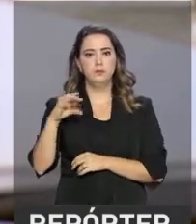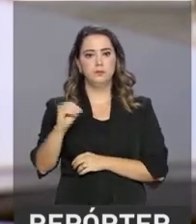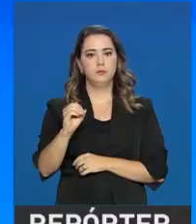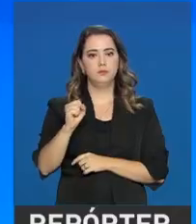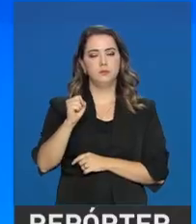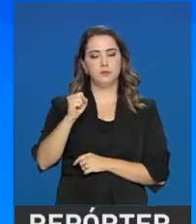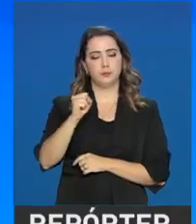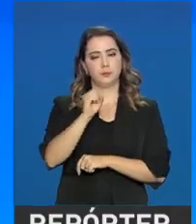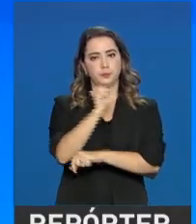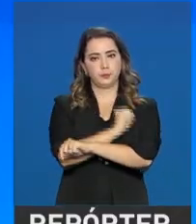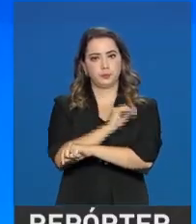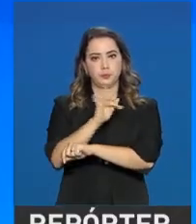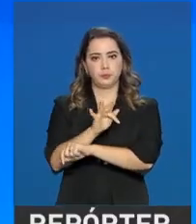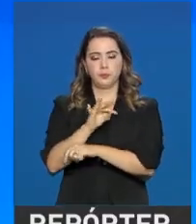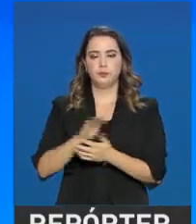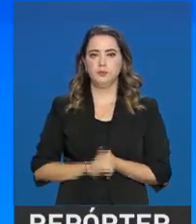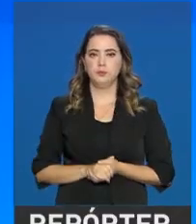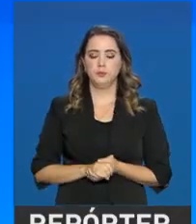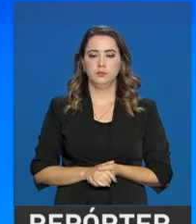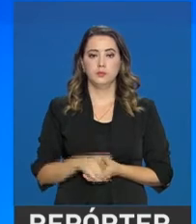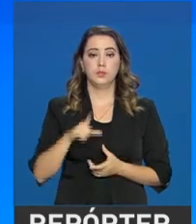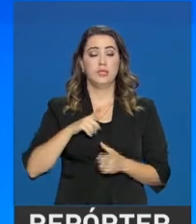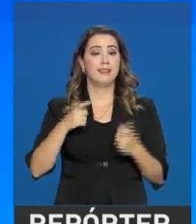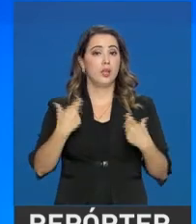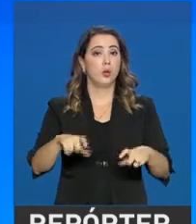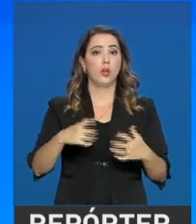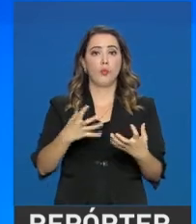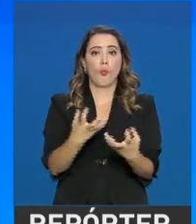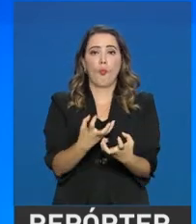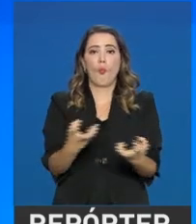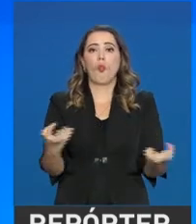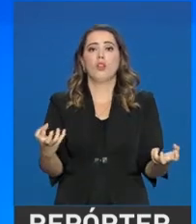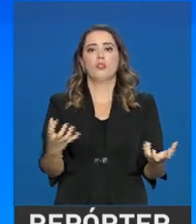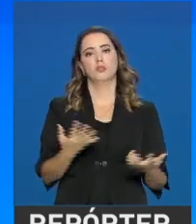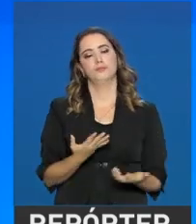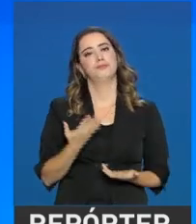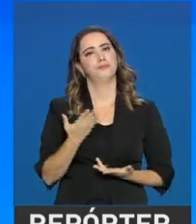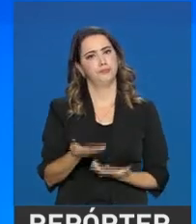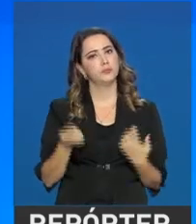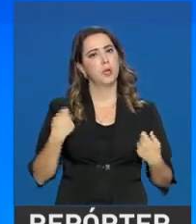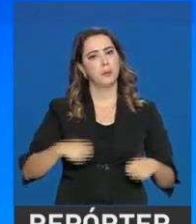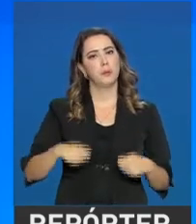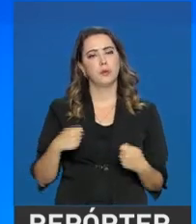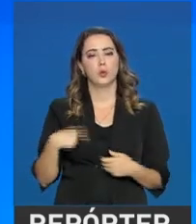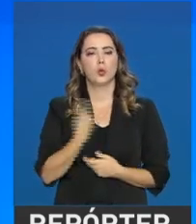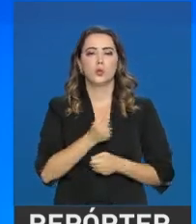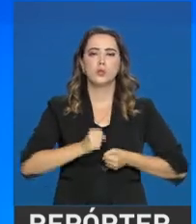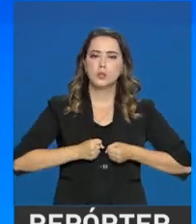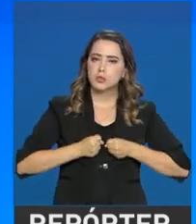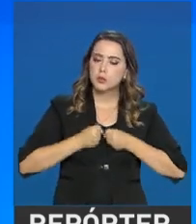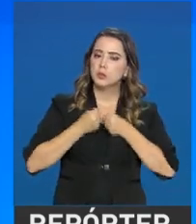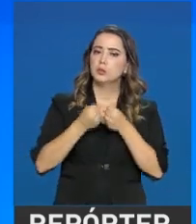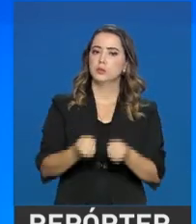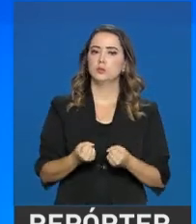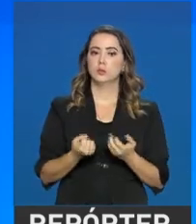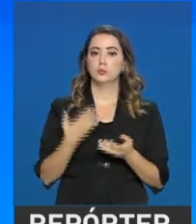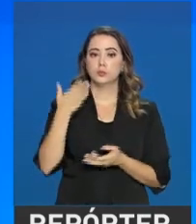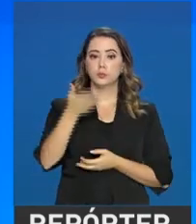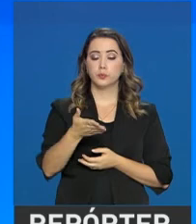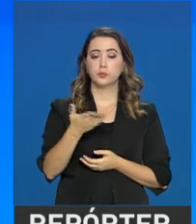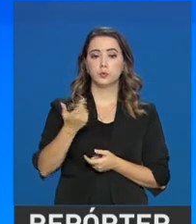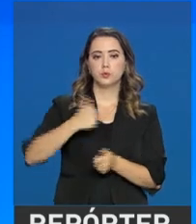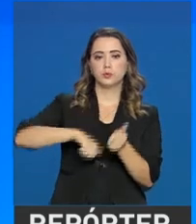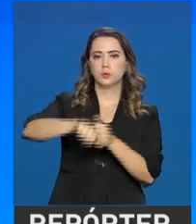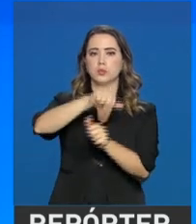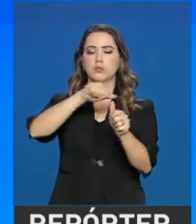a comunidades que ainda lutam contra a seca daí nosso empenho os senhores e senhoras na